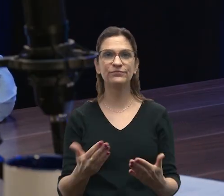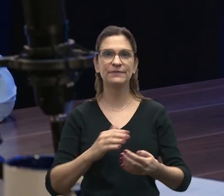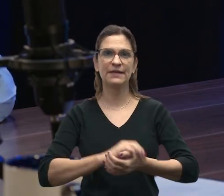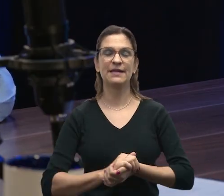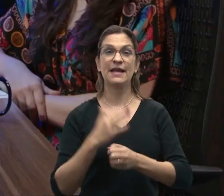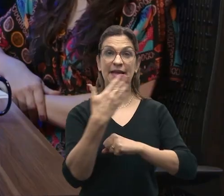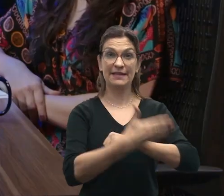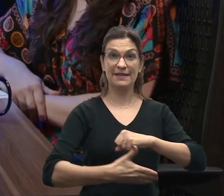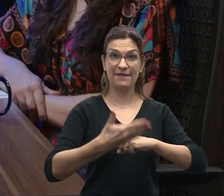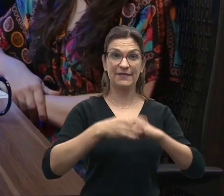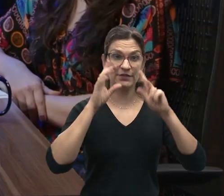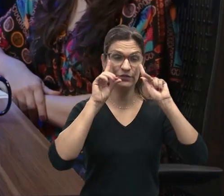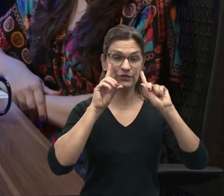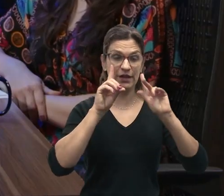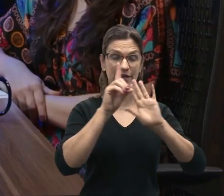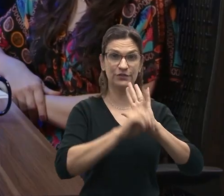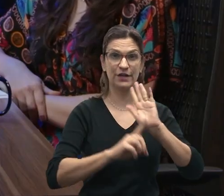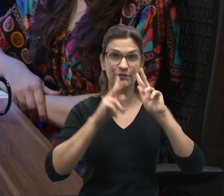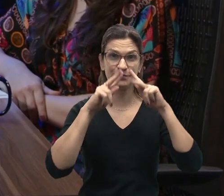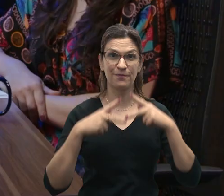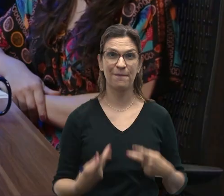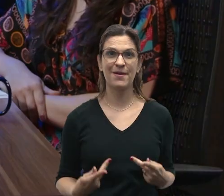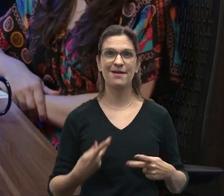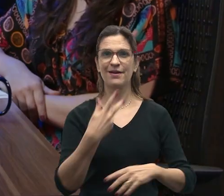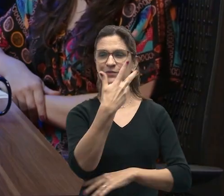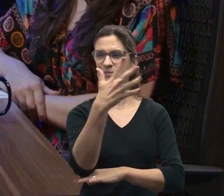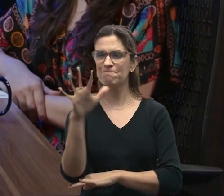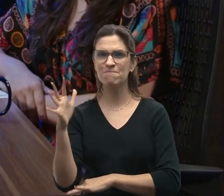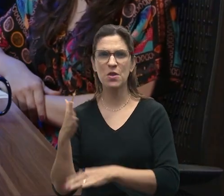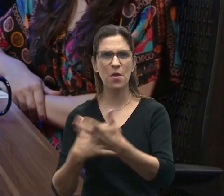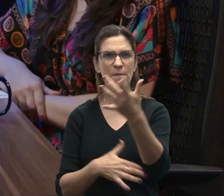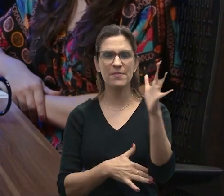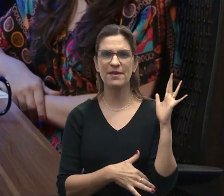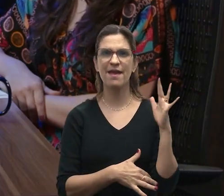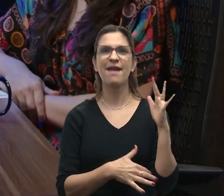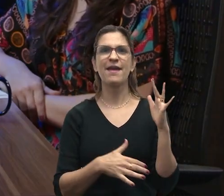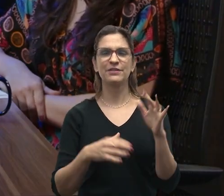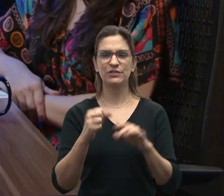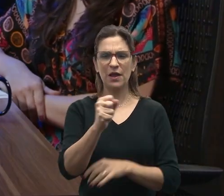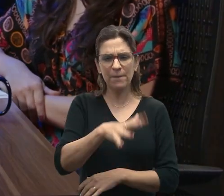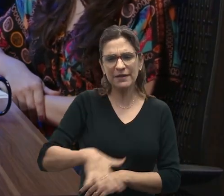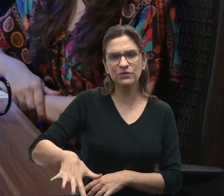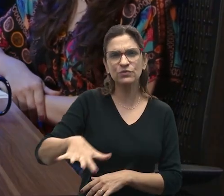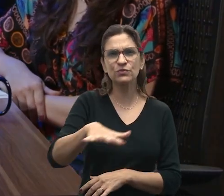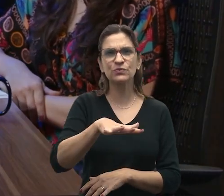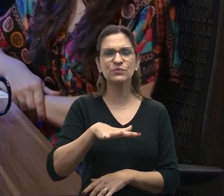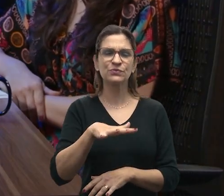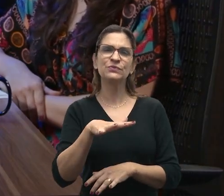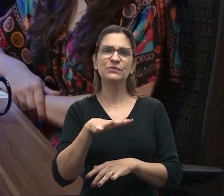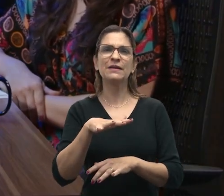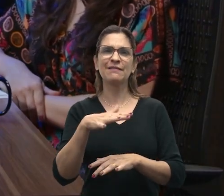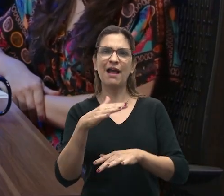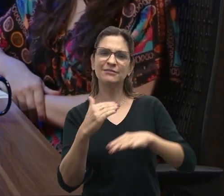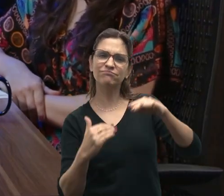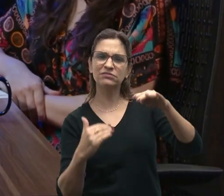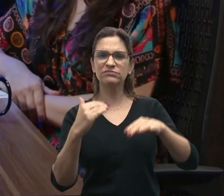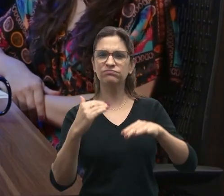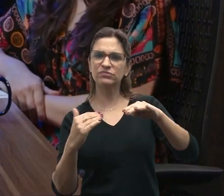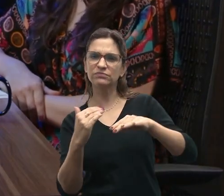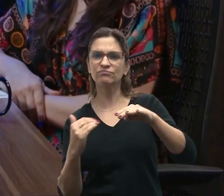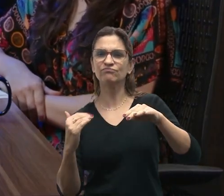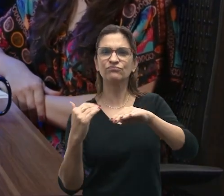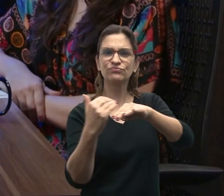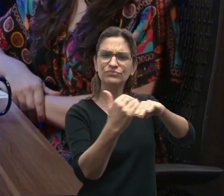meio ambiente, sobre a defesa intransigente de uma sociedade mais igual em todos os termos, igualdade racial, igualdade